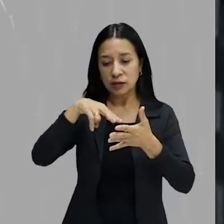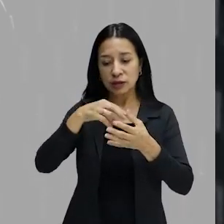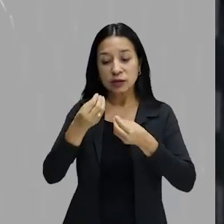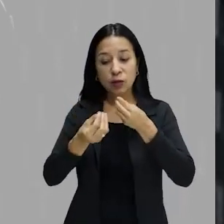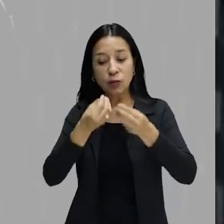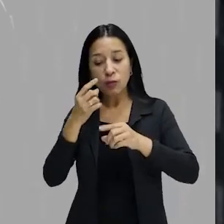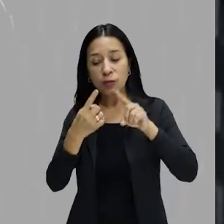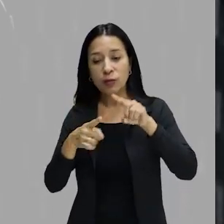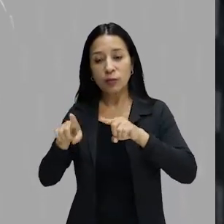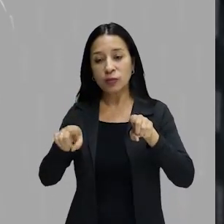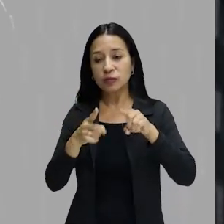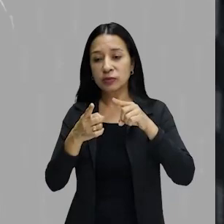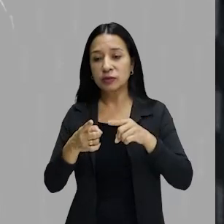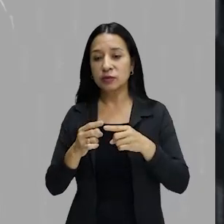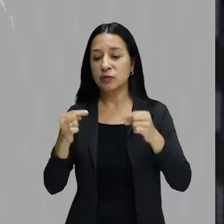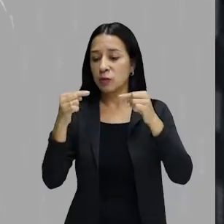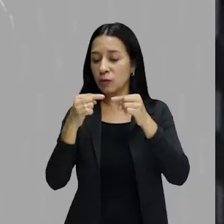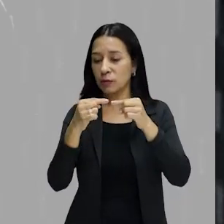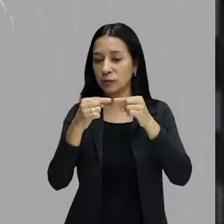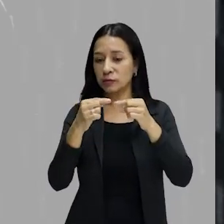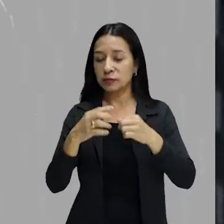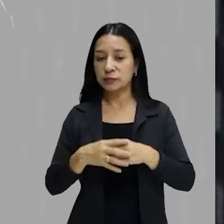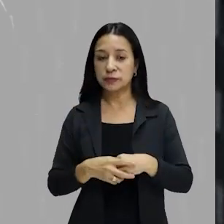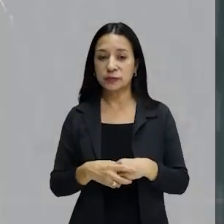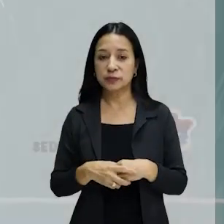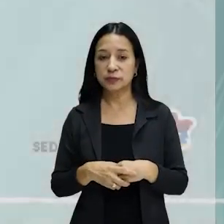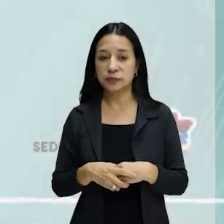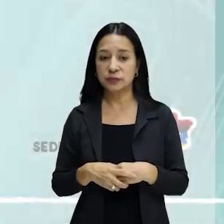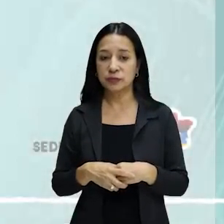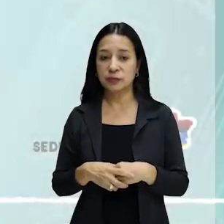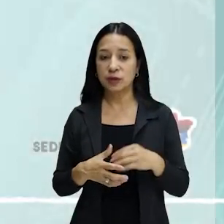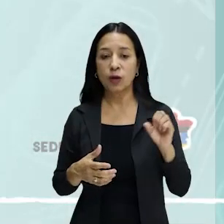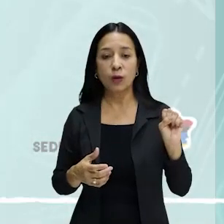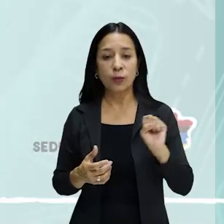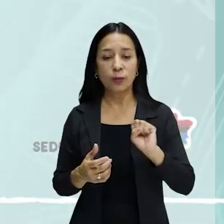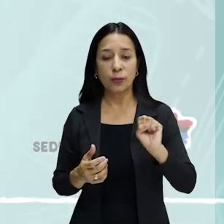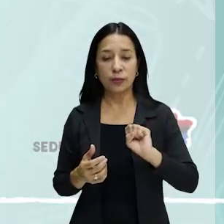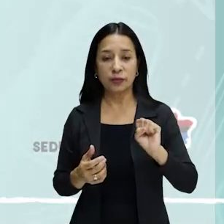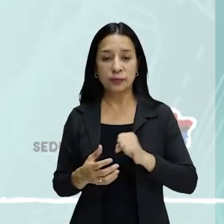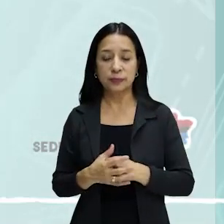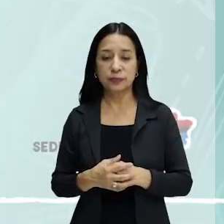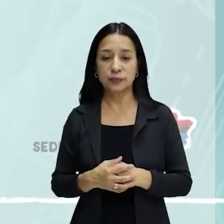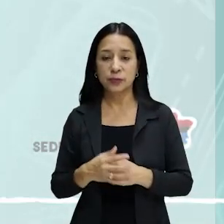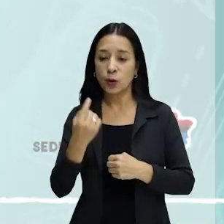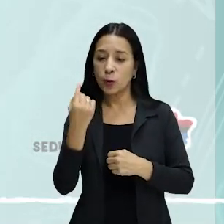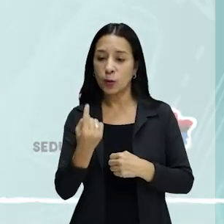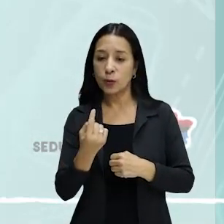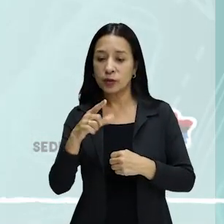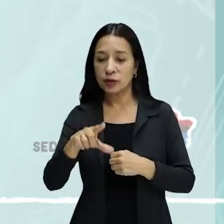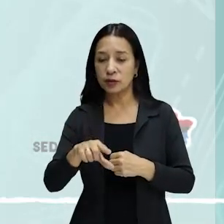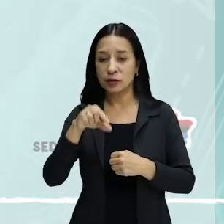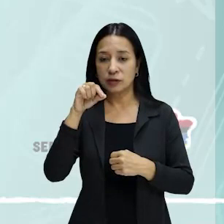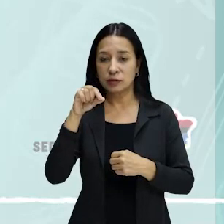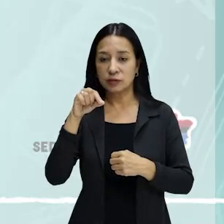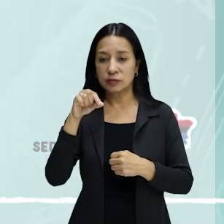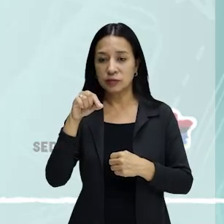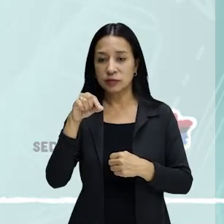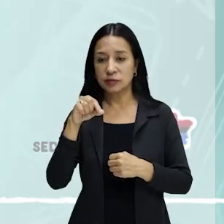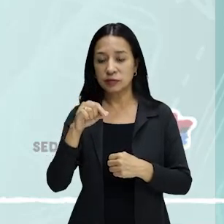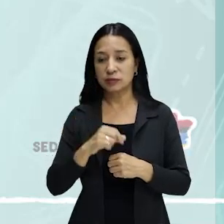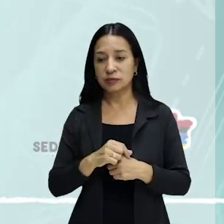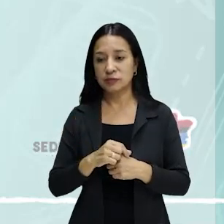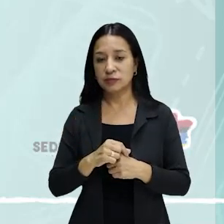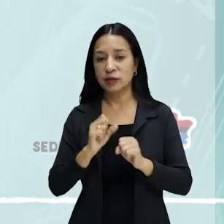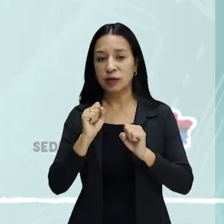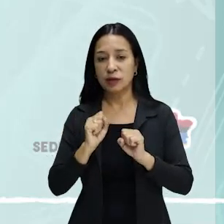música. É uma consequência, tá certo? Agora aqui está pedindo a única alternativa que possui